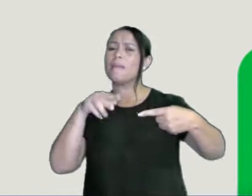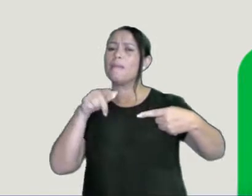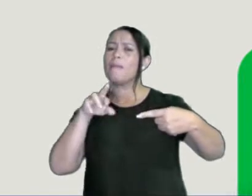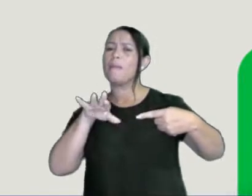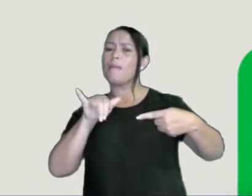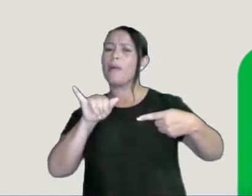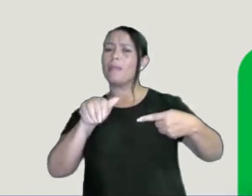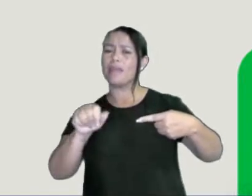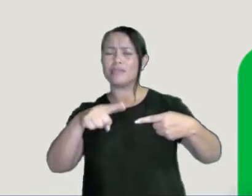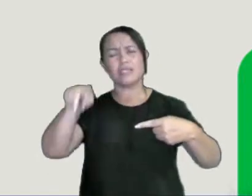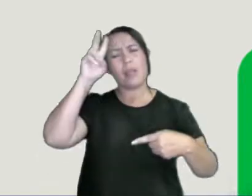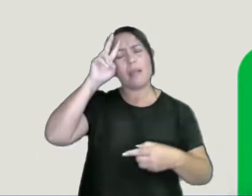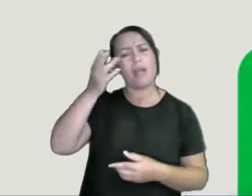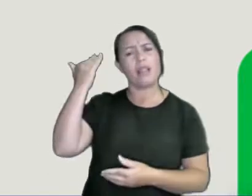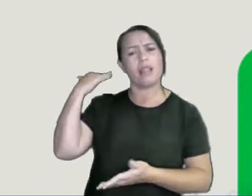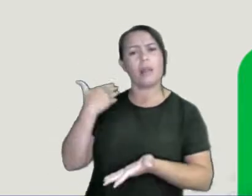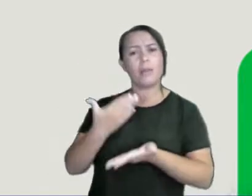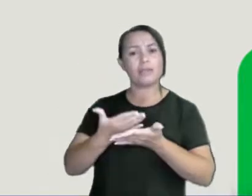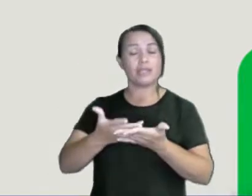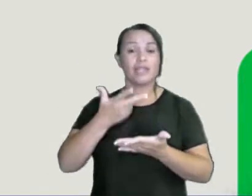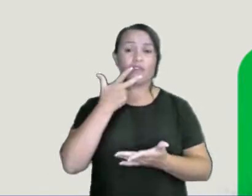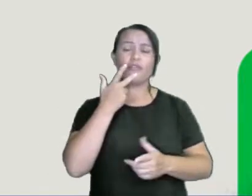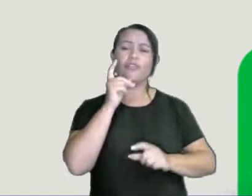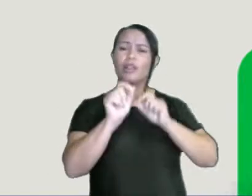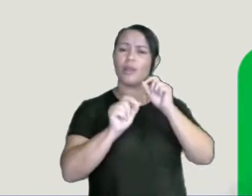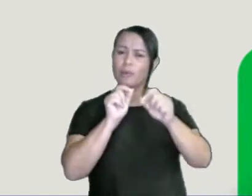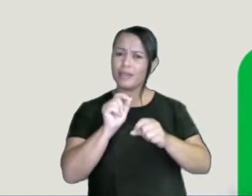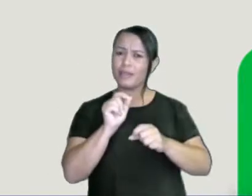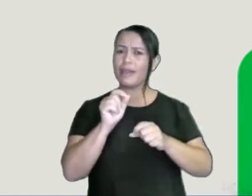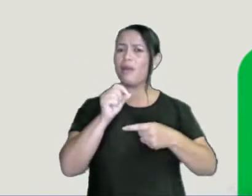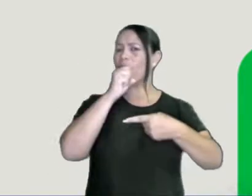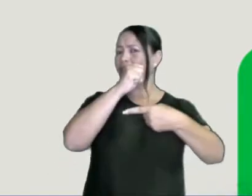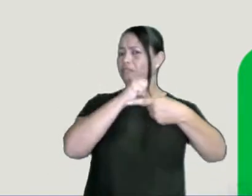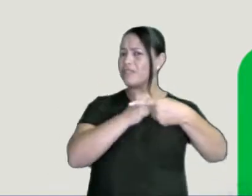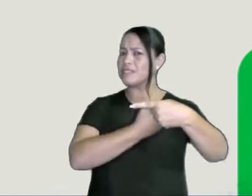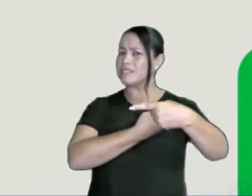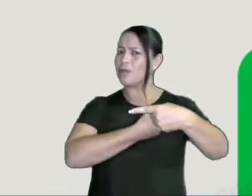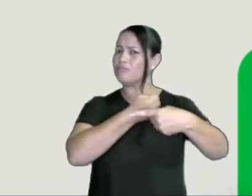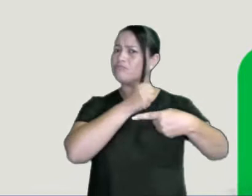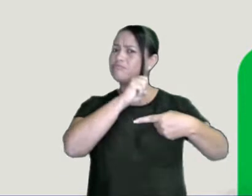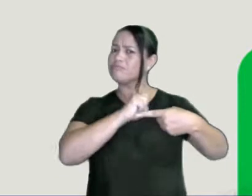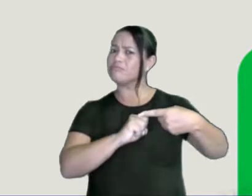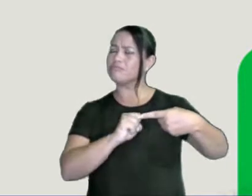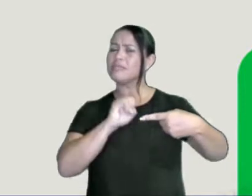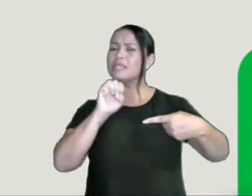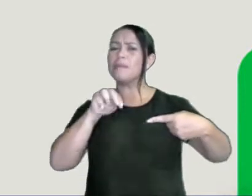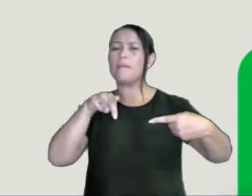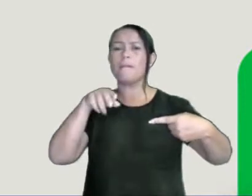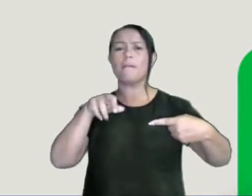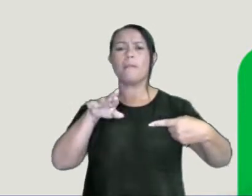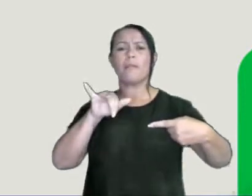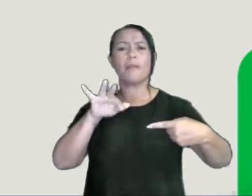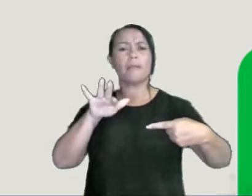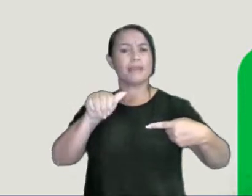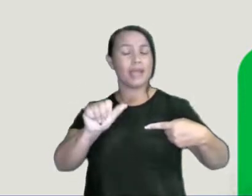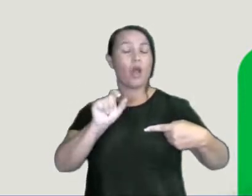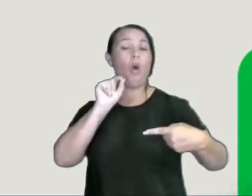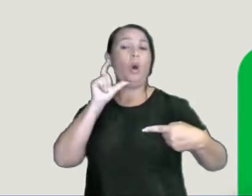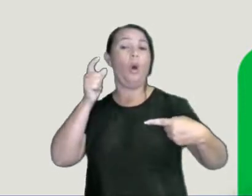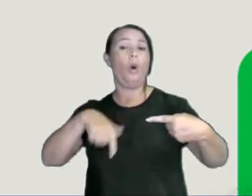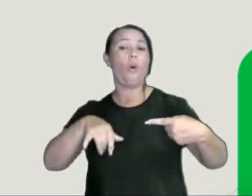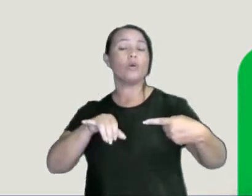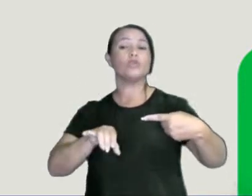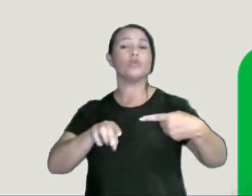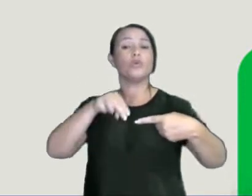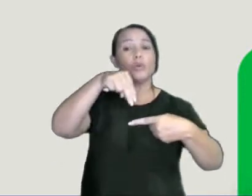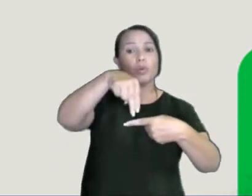lembrados na aula passada que eu disse para vocês o que é a fração imprópria? Hein? Onde o numerador